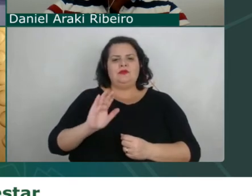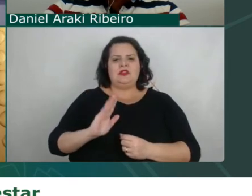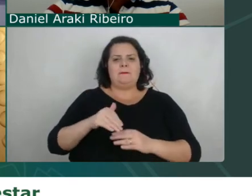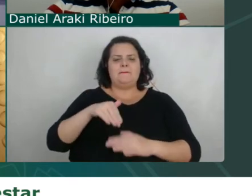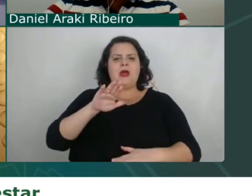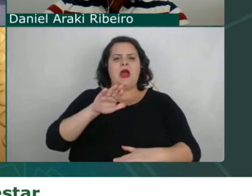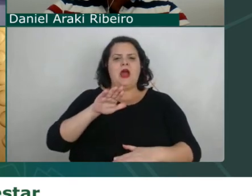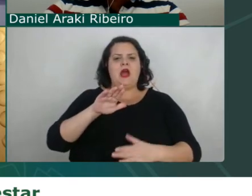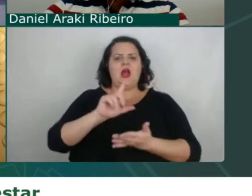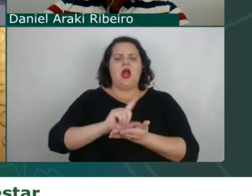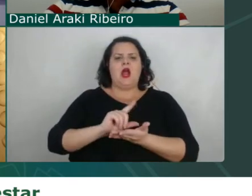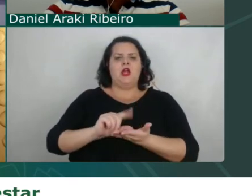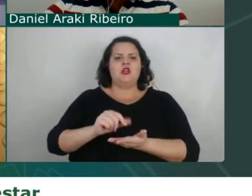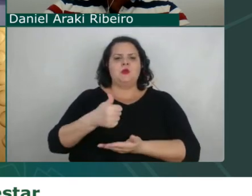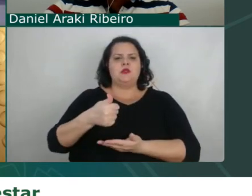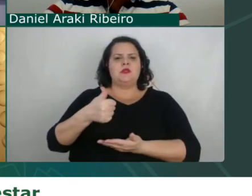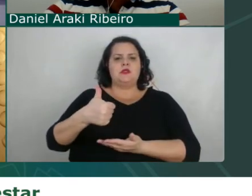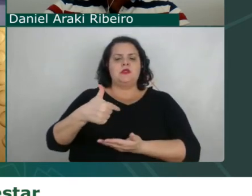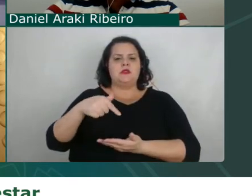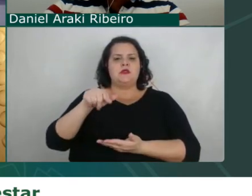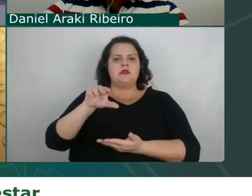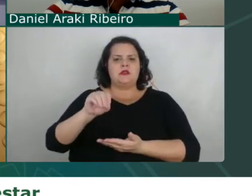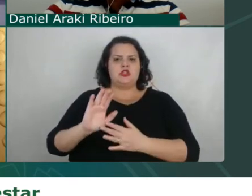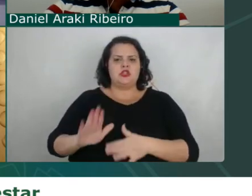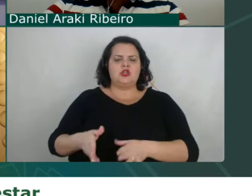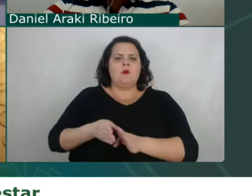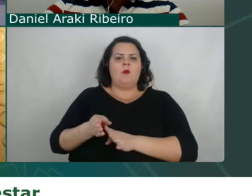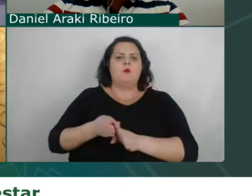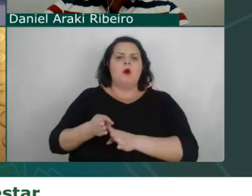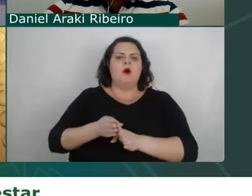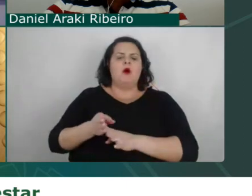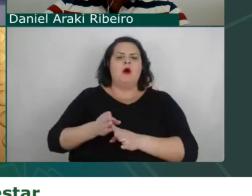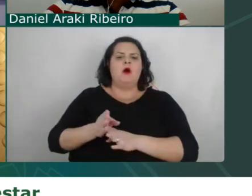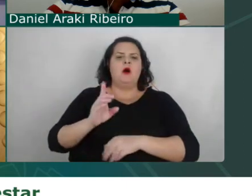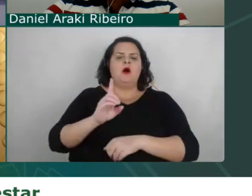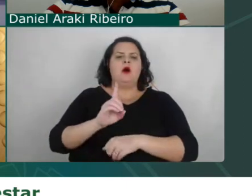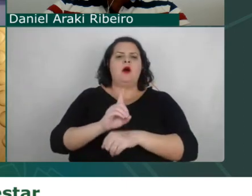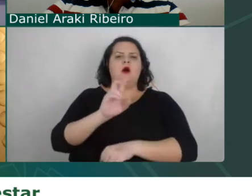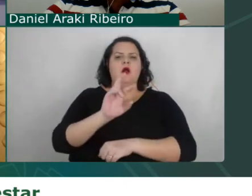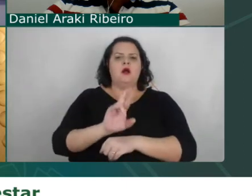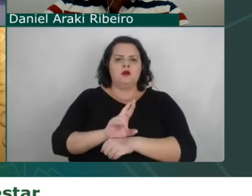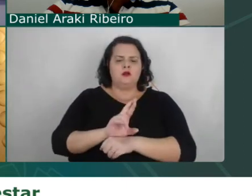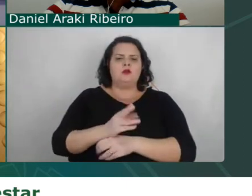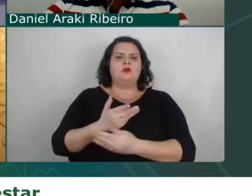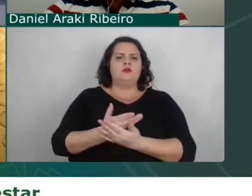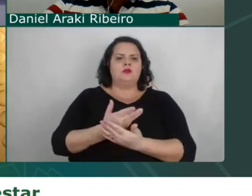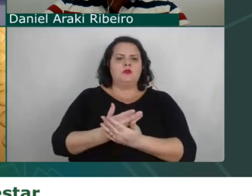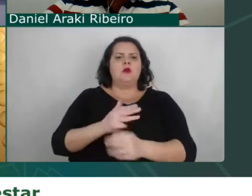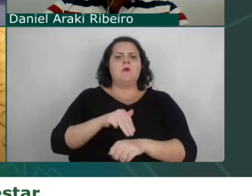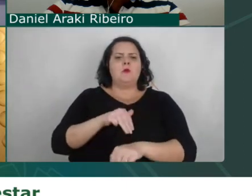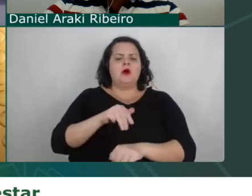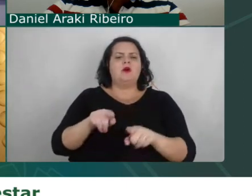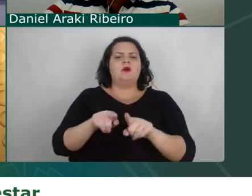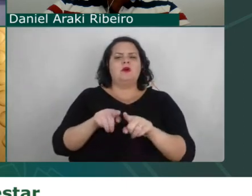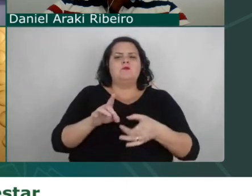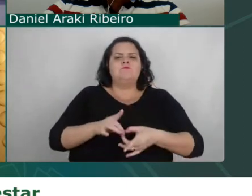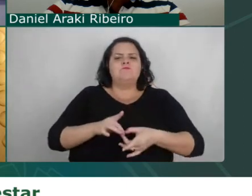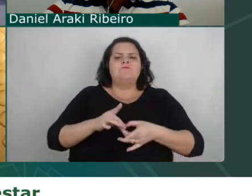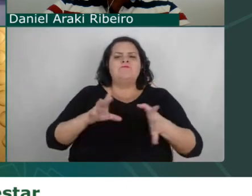artigos científicos, orientou 19 mestrandos e 23 doutorandos. Então, por favor, Deise, fica à